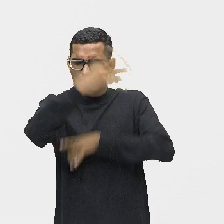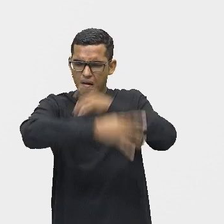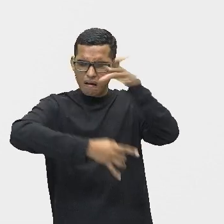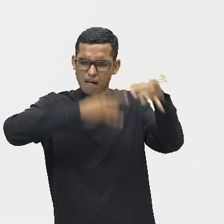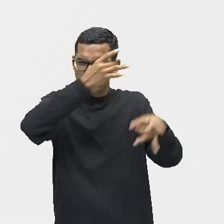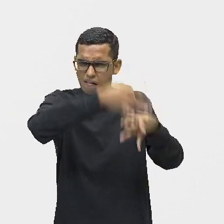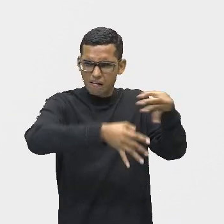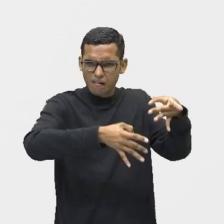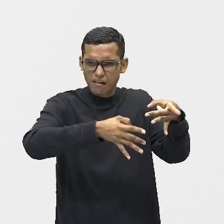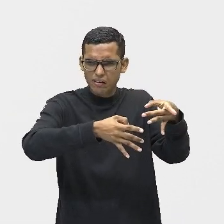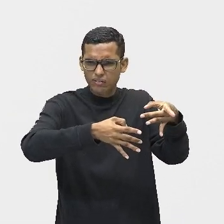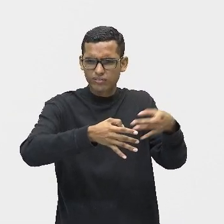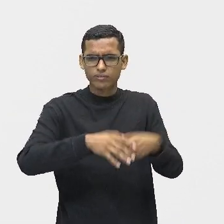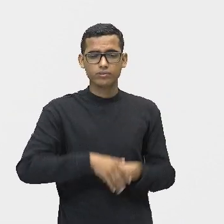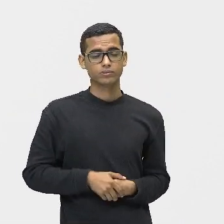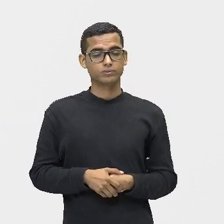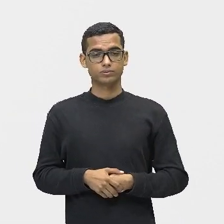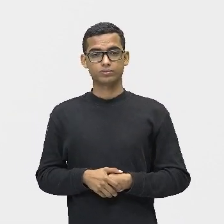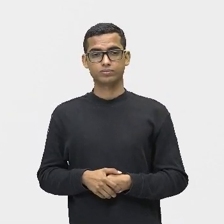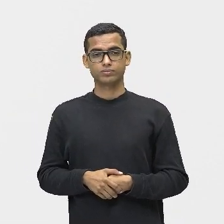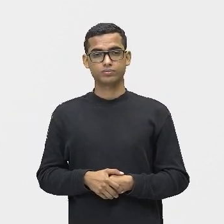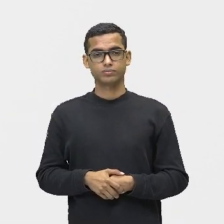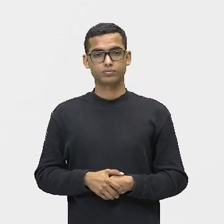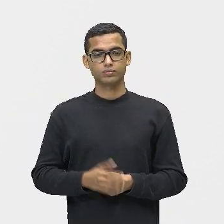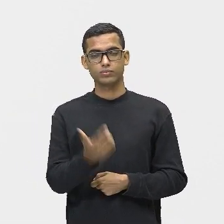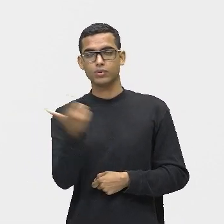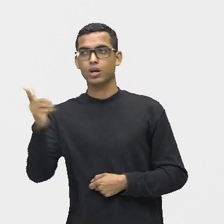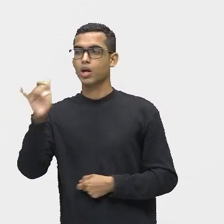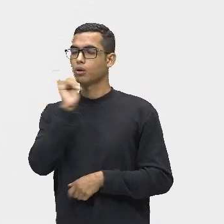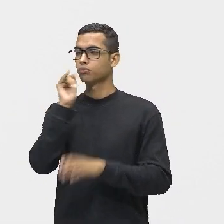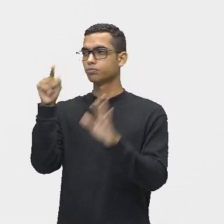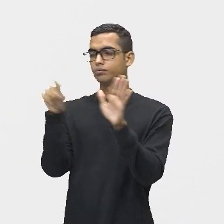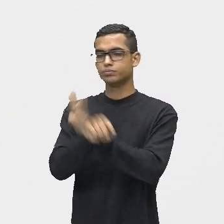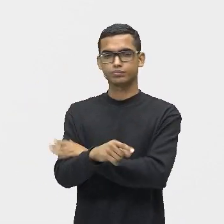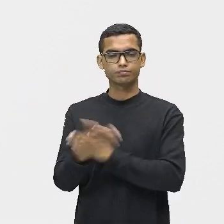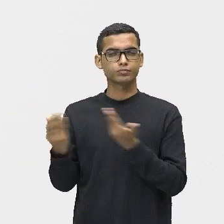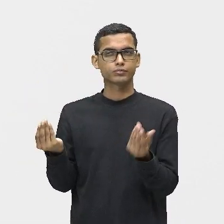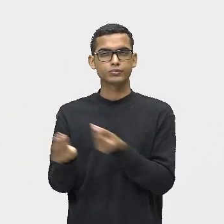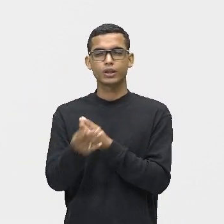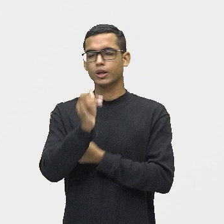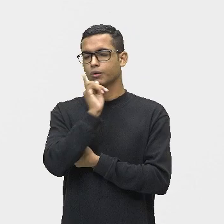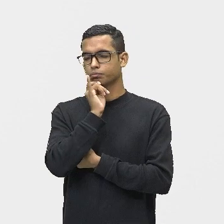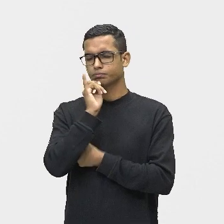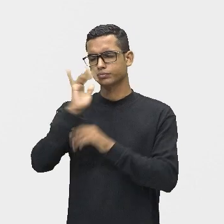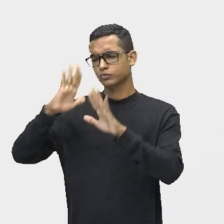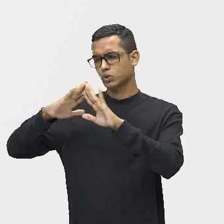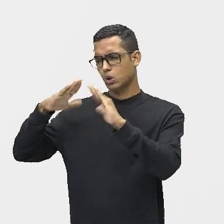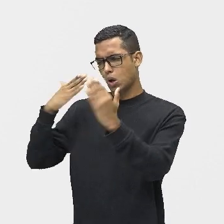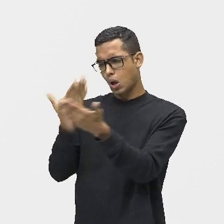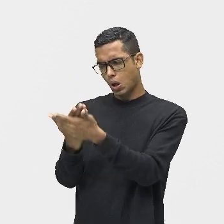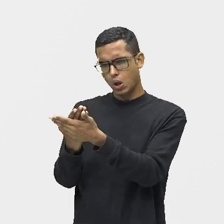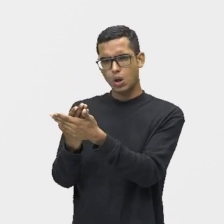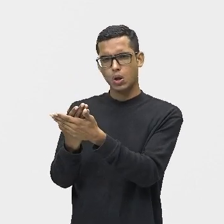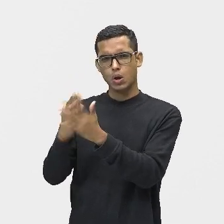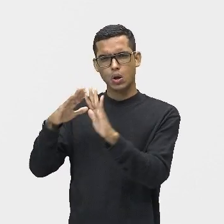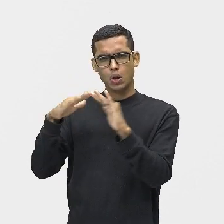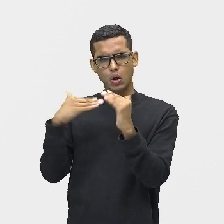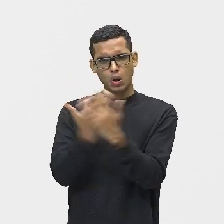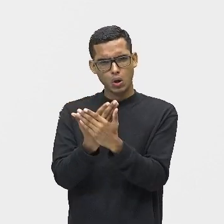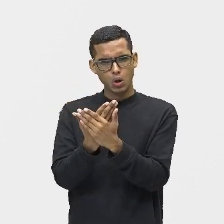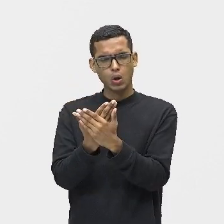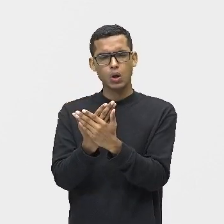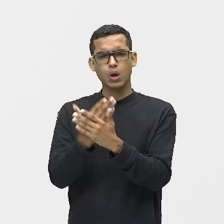certo? Outra questão de debate. As escolas devem gradear as suas janelas